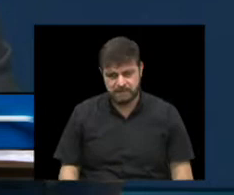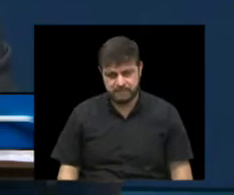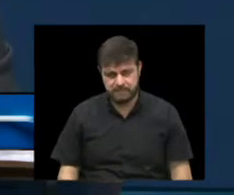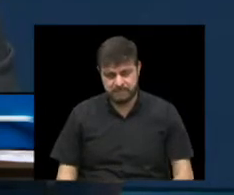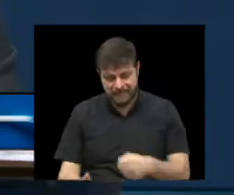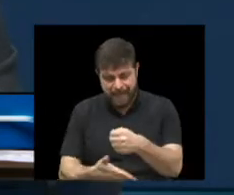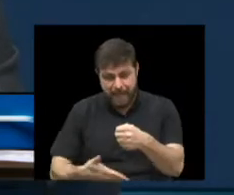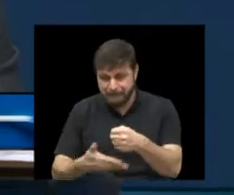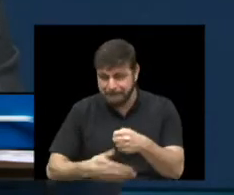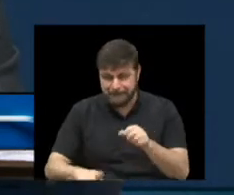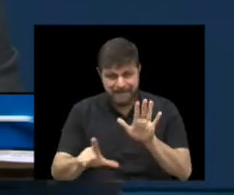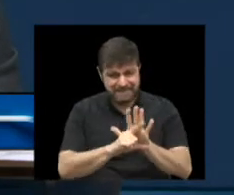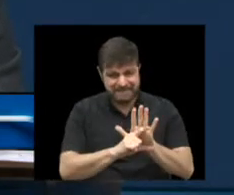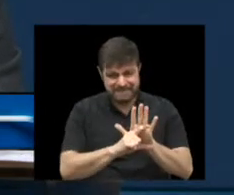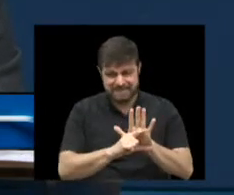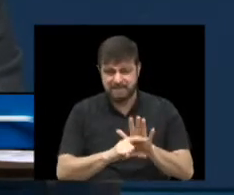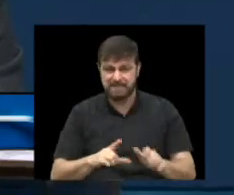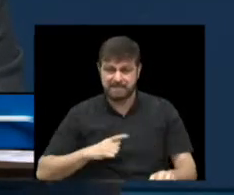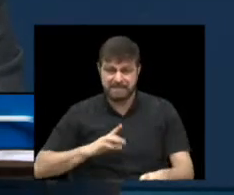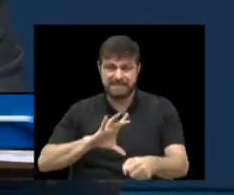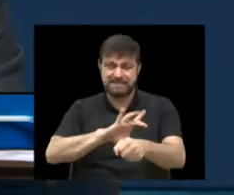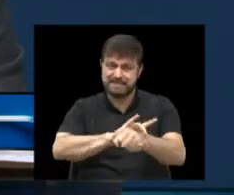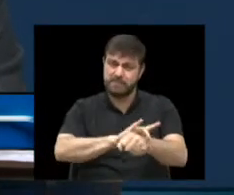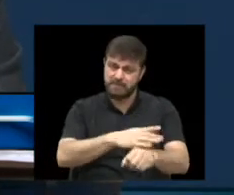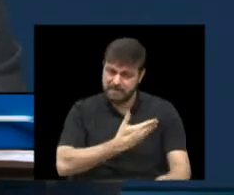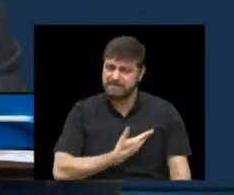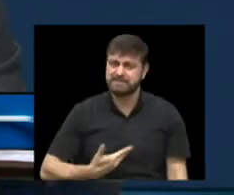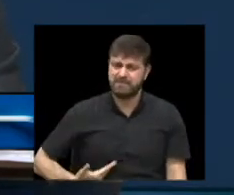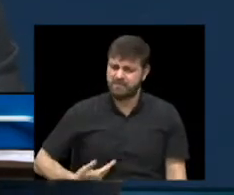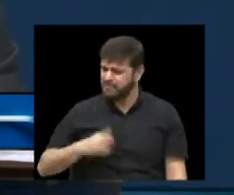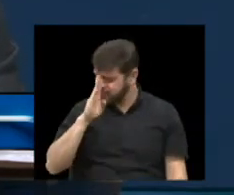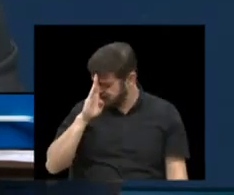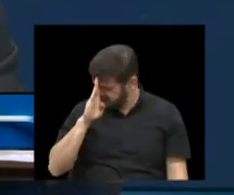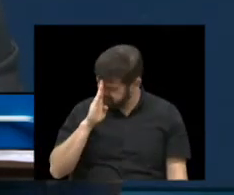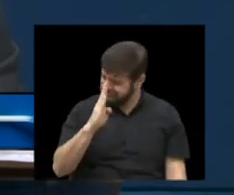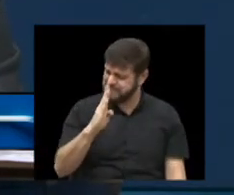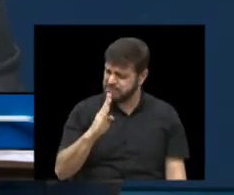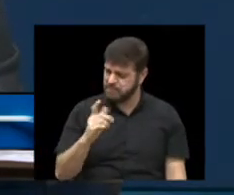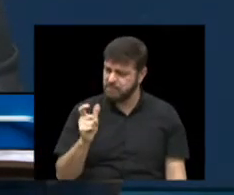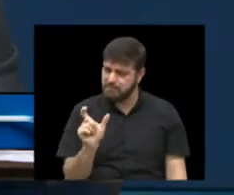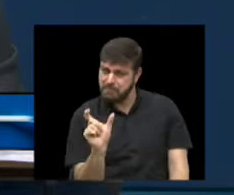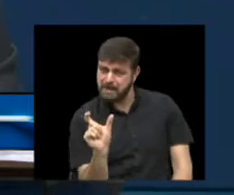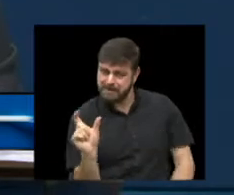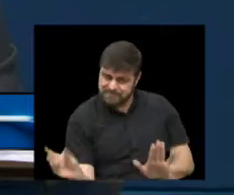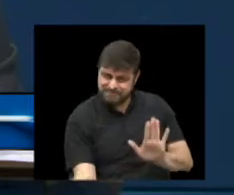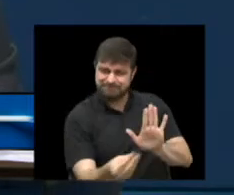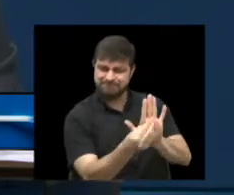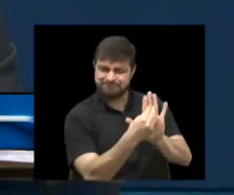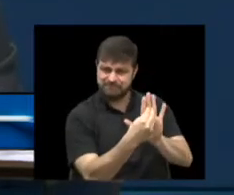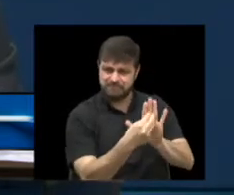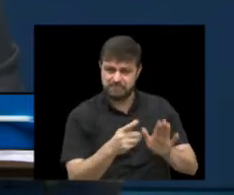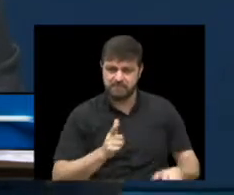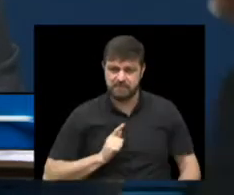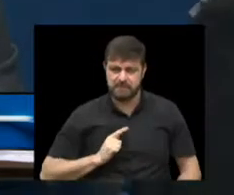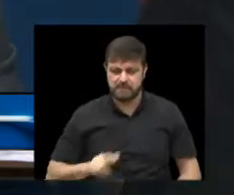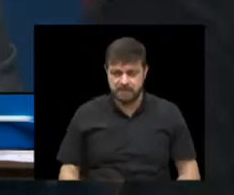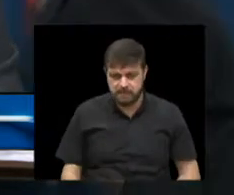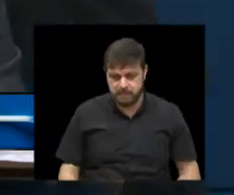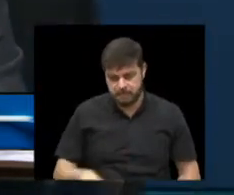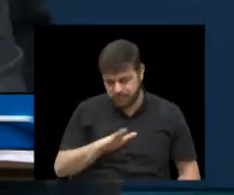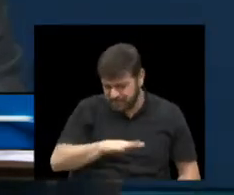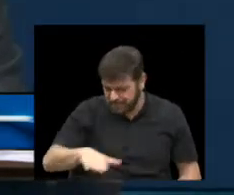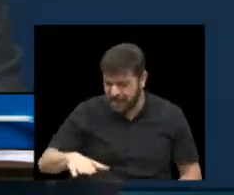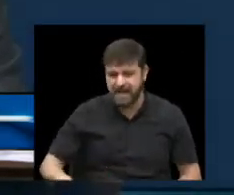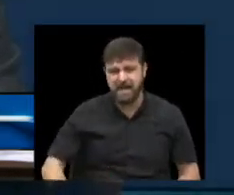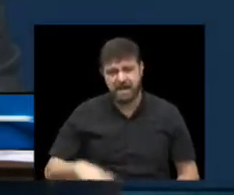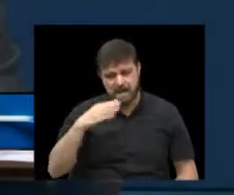constitucionais, duas palavras, segurança pública, como já tem garantias à criança, ao adolescente, à